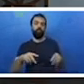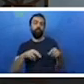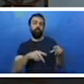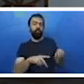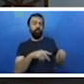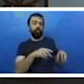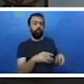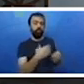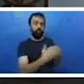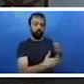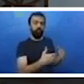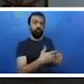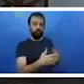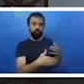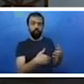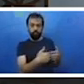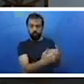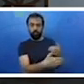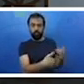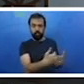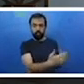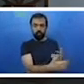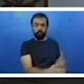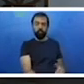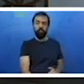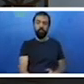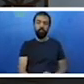dando continuidade àquela ação.